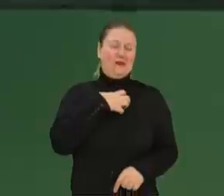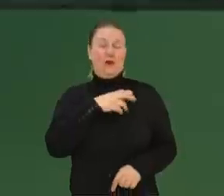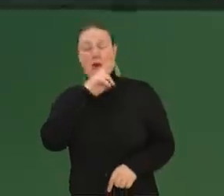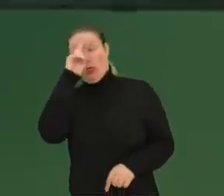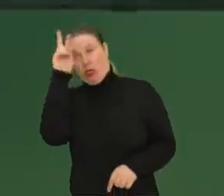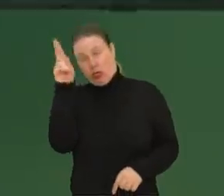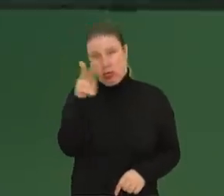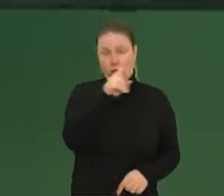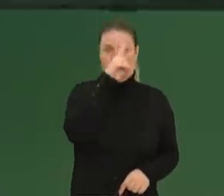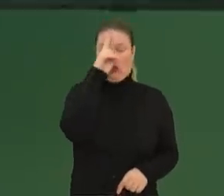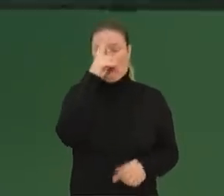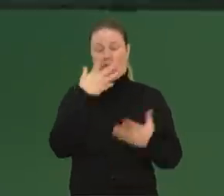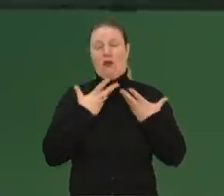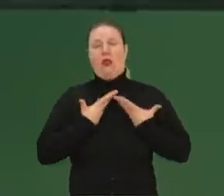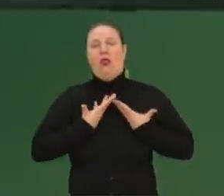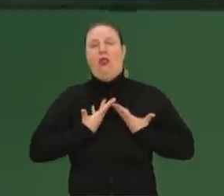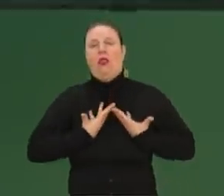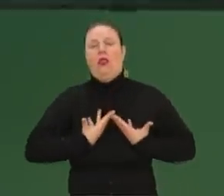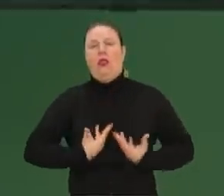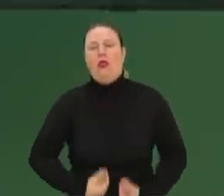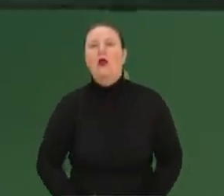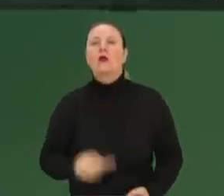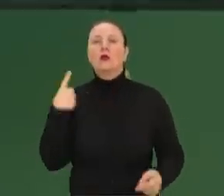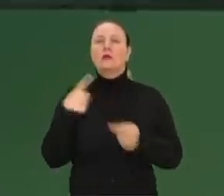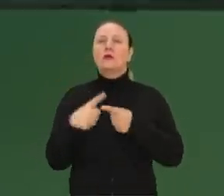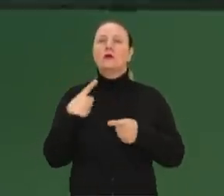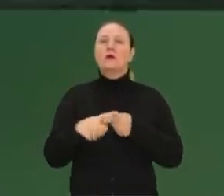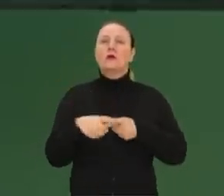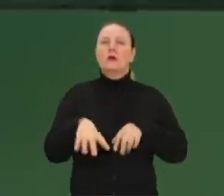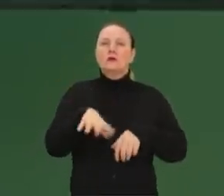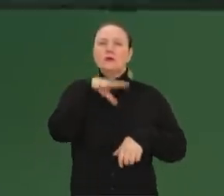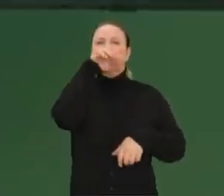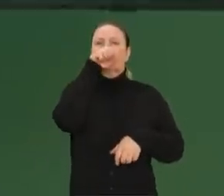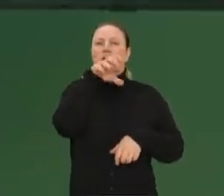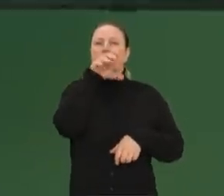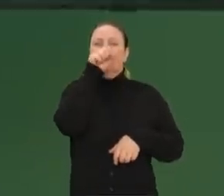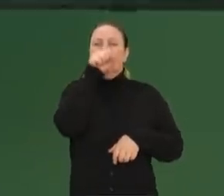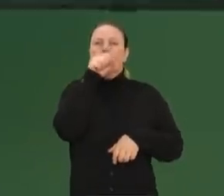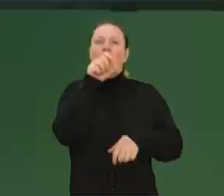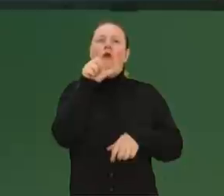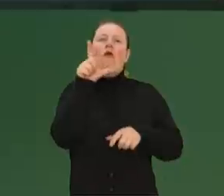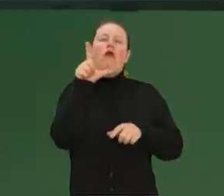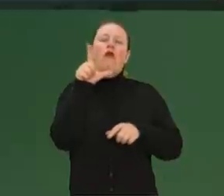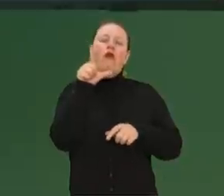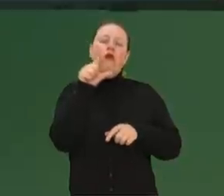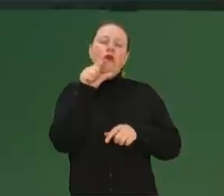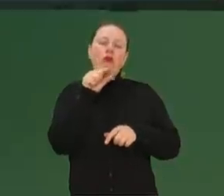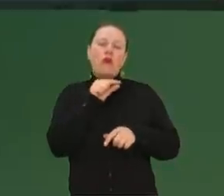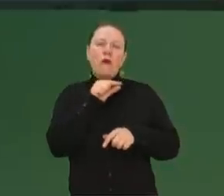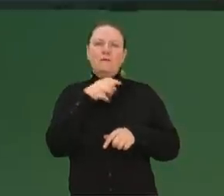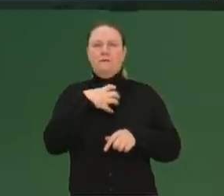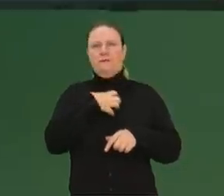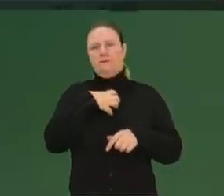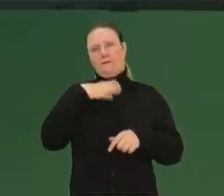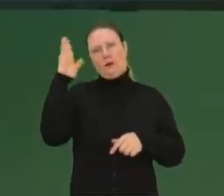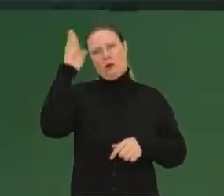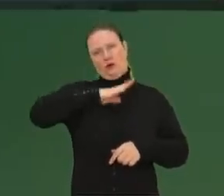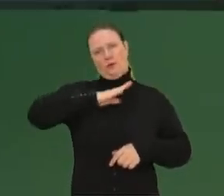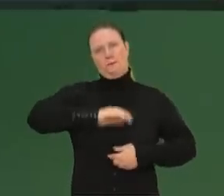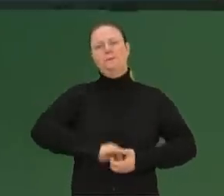menos glóbulos vermelhos, tem menos oxigênio chegando nas células dela. Por isso ela sente tudo isso, tá?